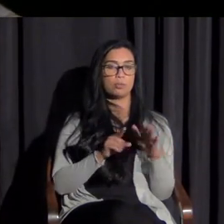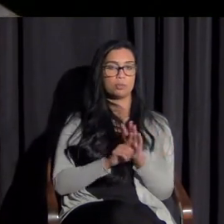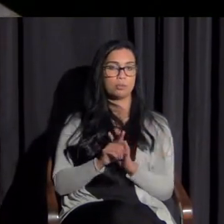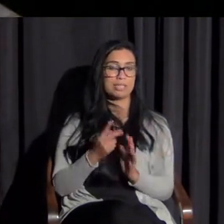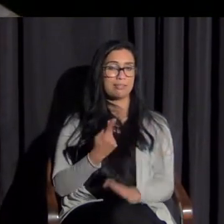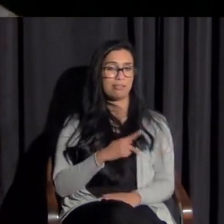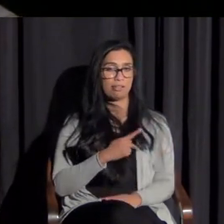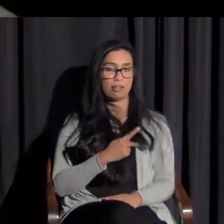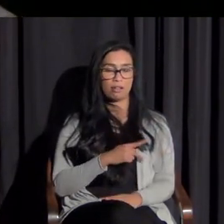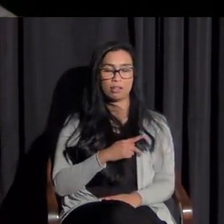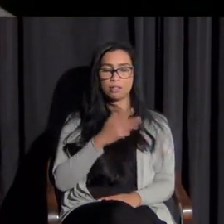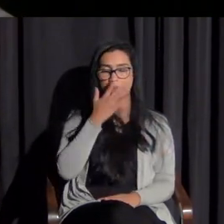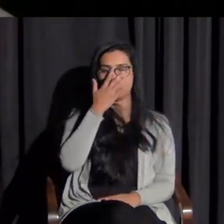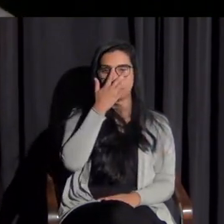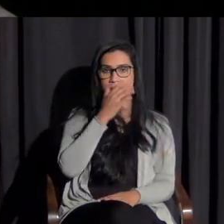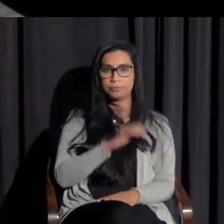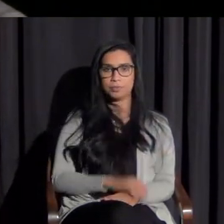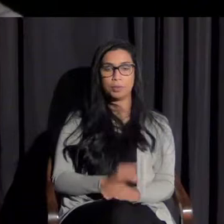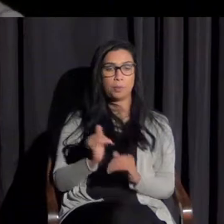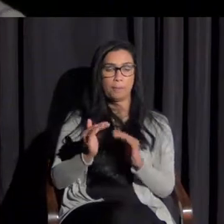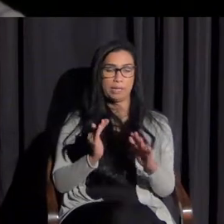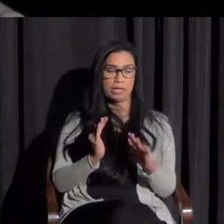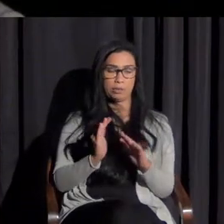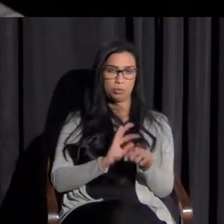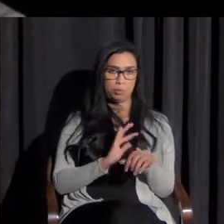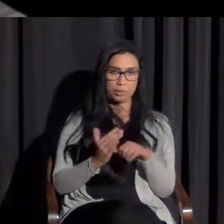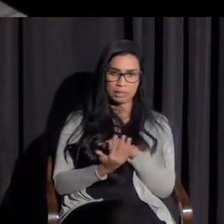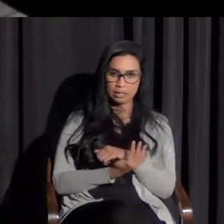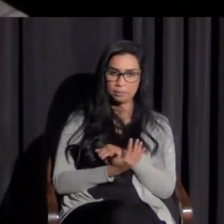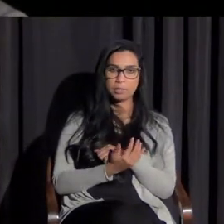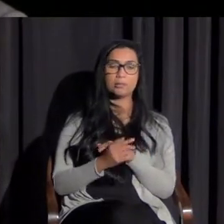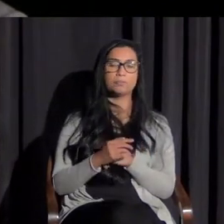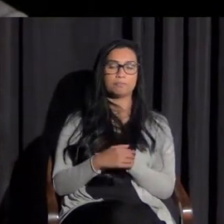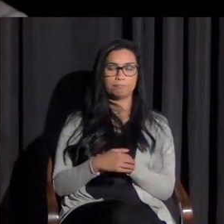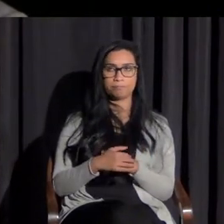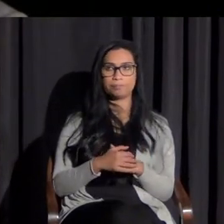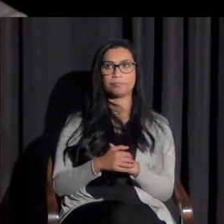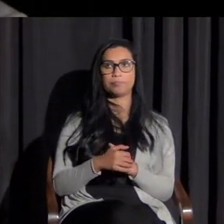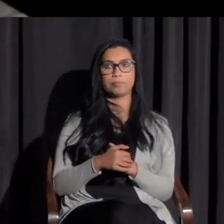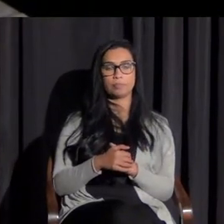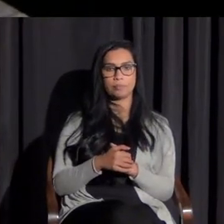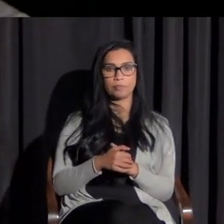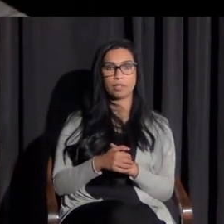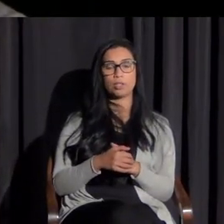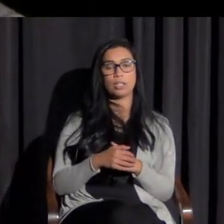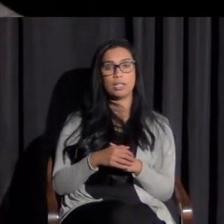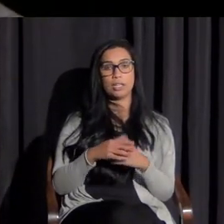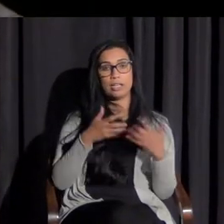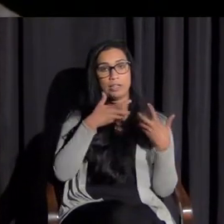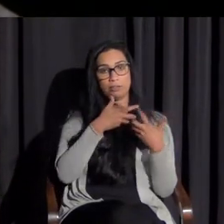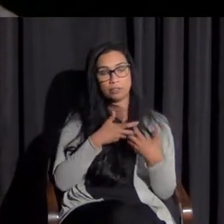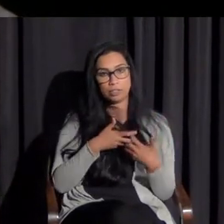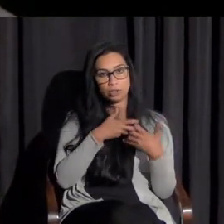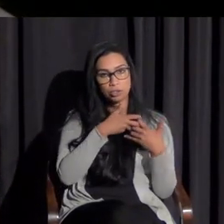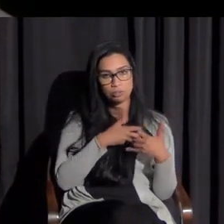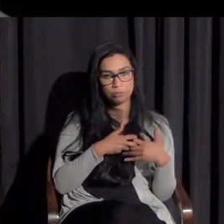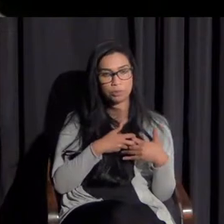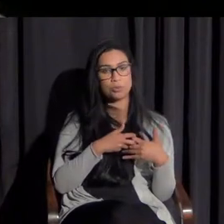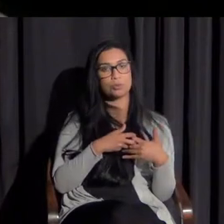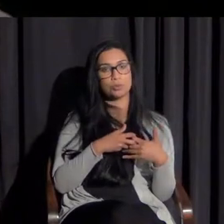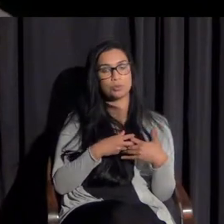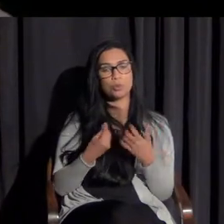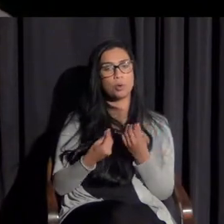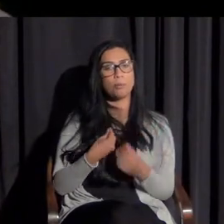durante a pandemia, nós também refletimos sobre a realidade das crianças negras,